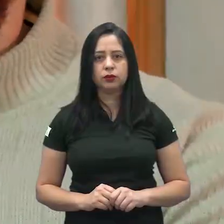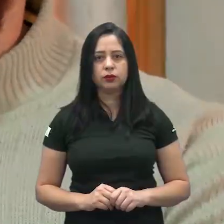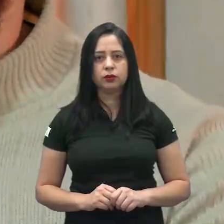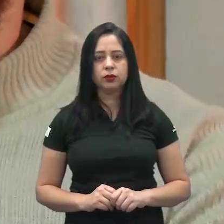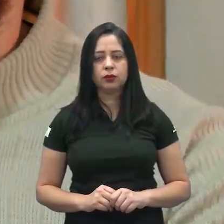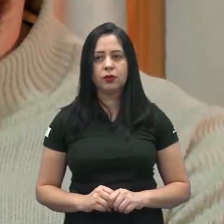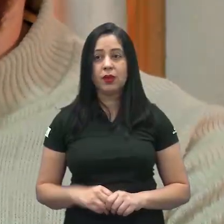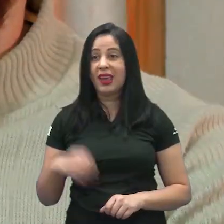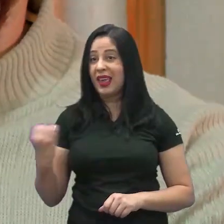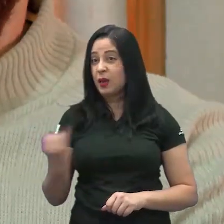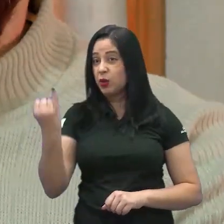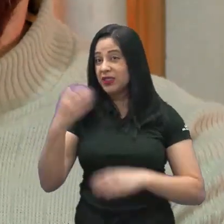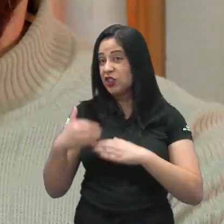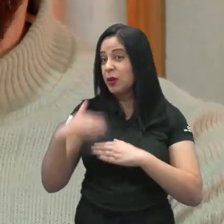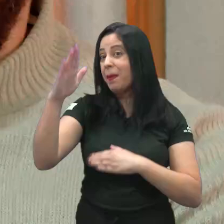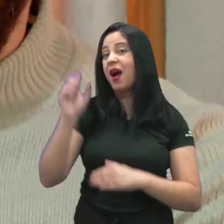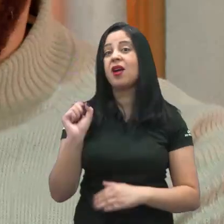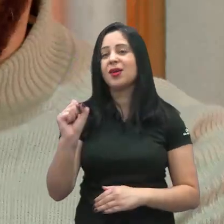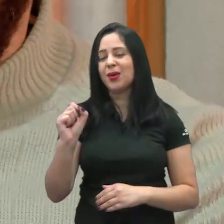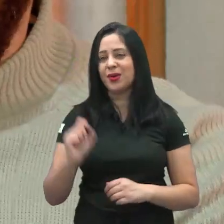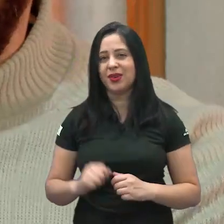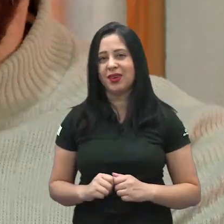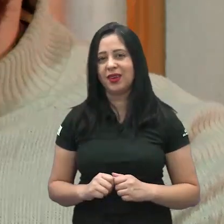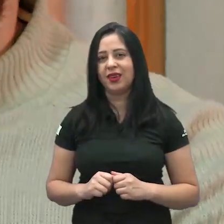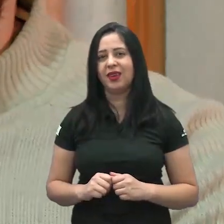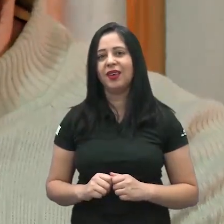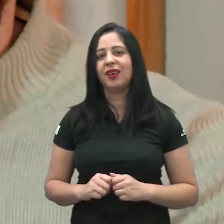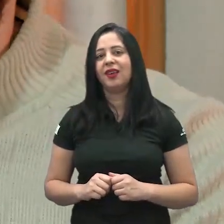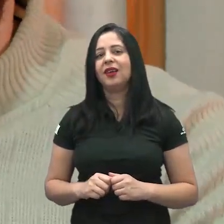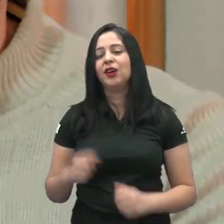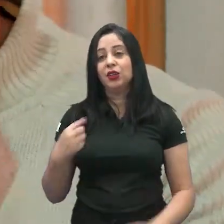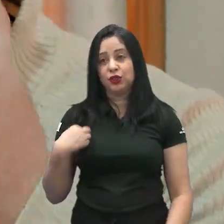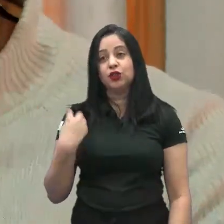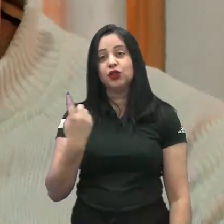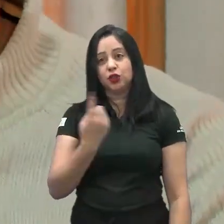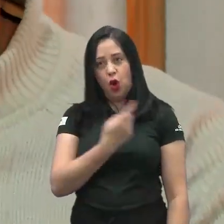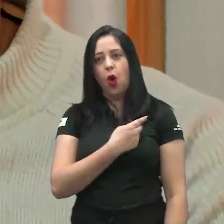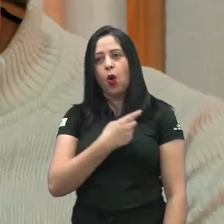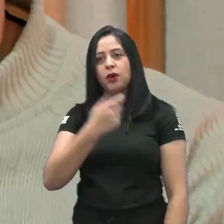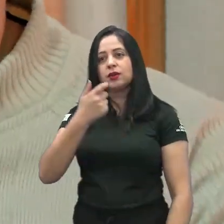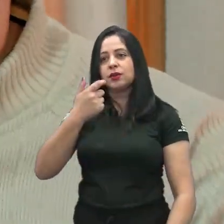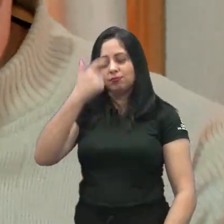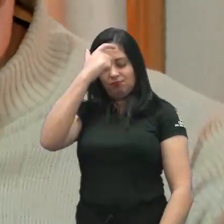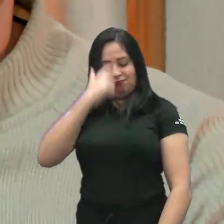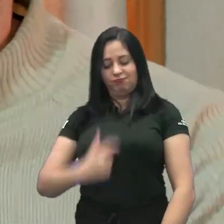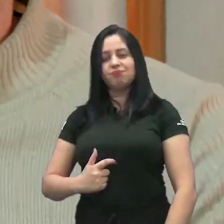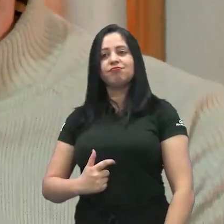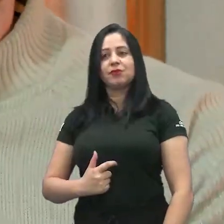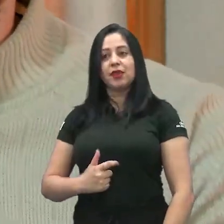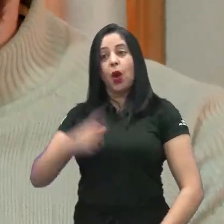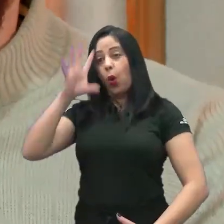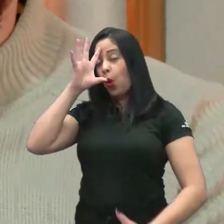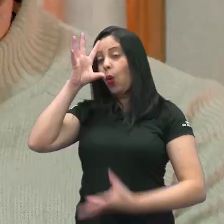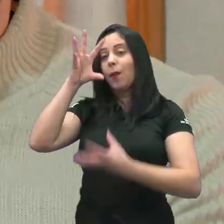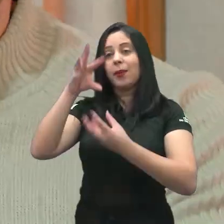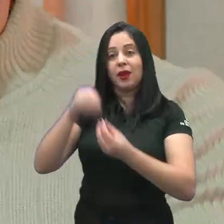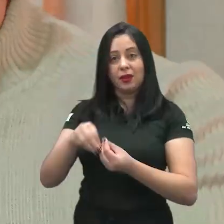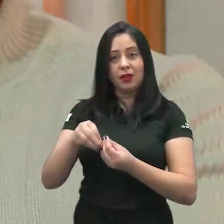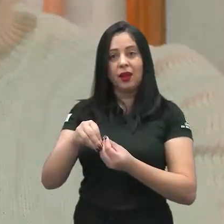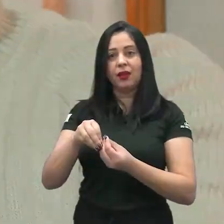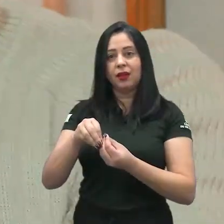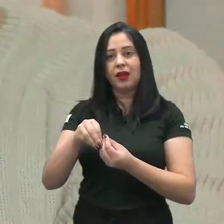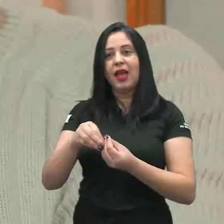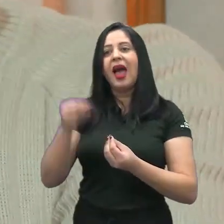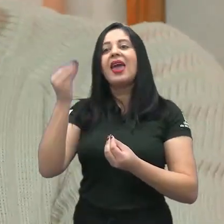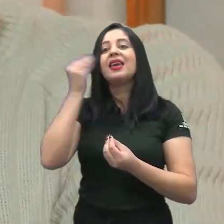O mais importante de tudo somos nós, enquanto pessoas, entendermos isso e viver